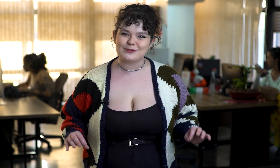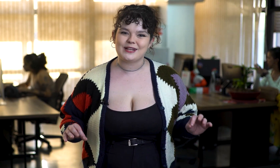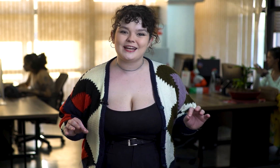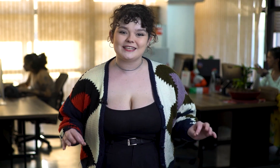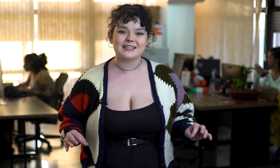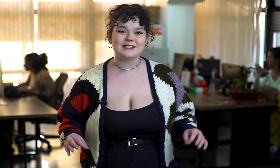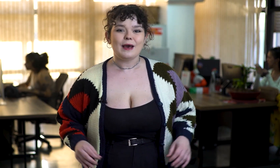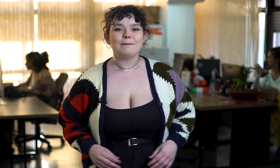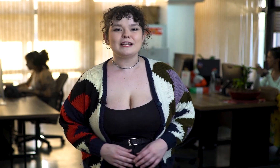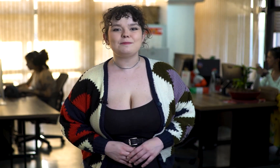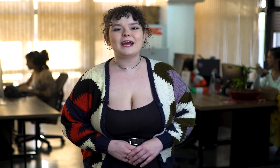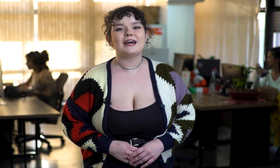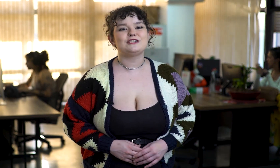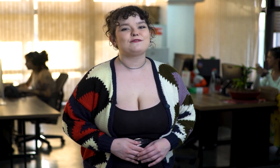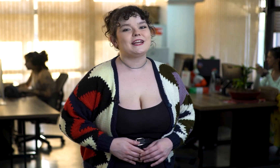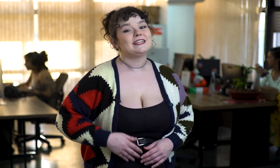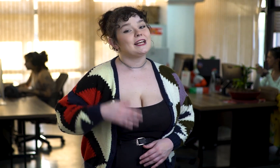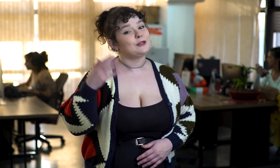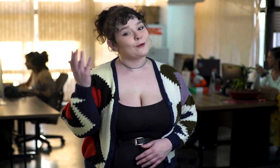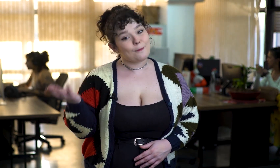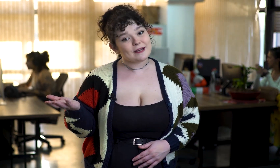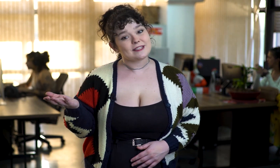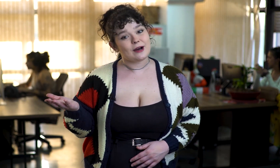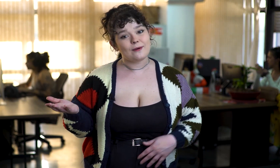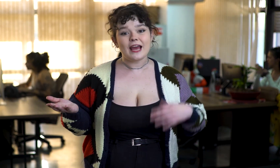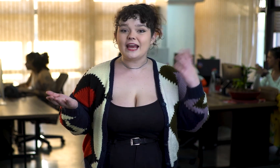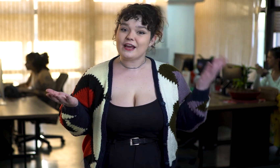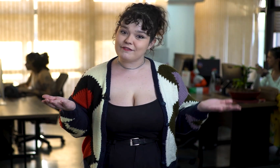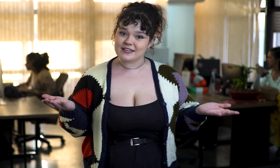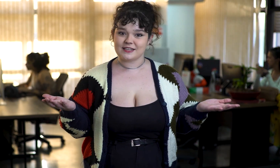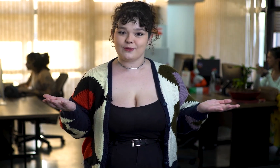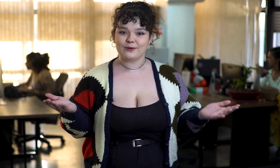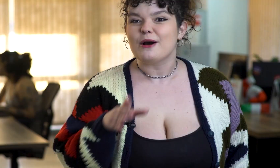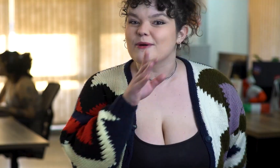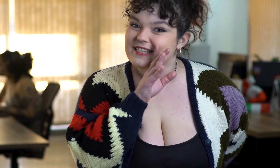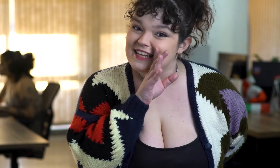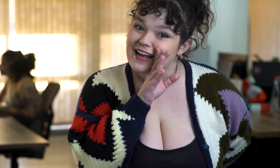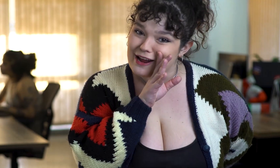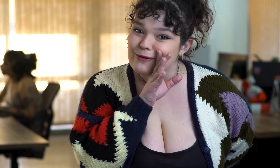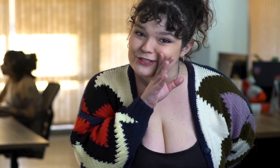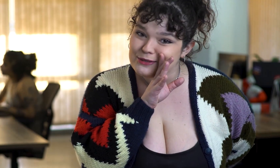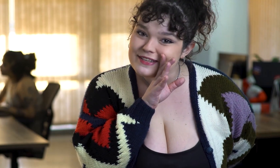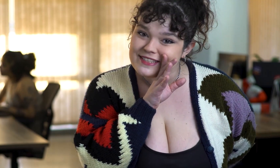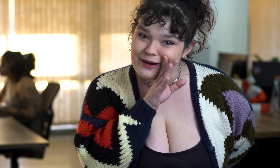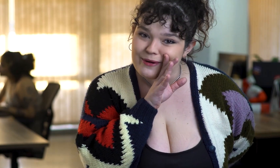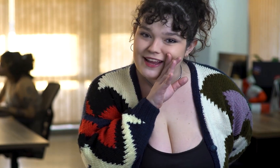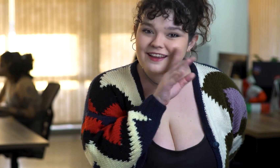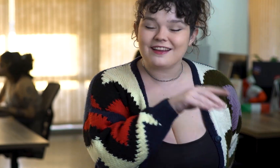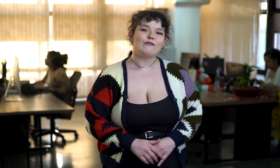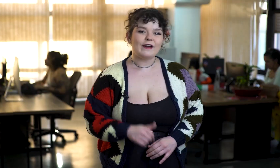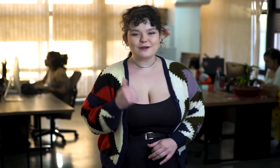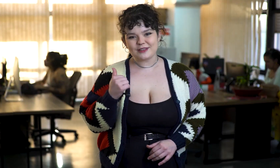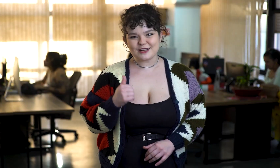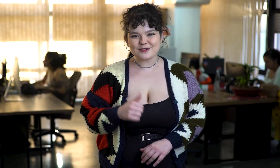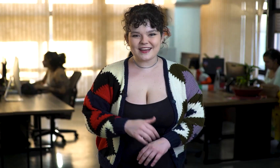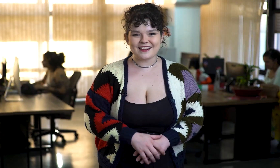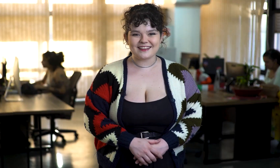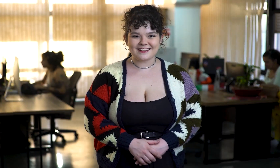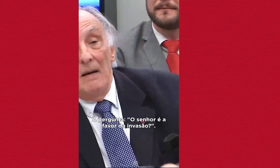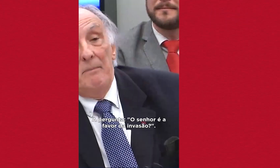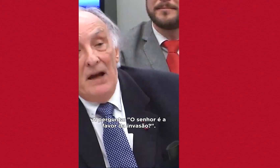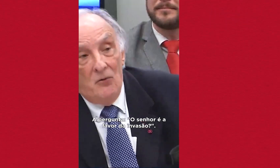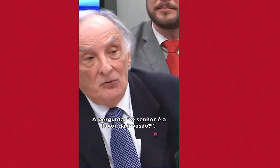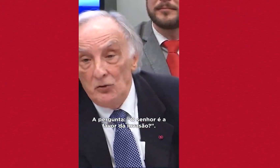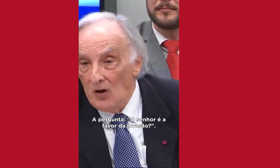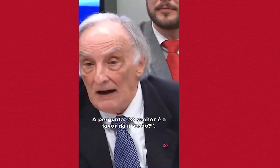aula para os bolsonaristas para explicar a diferença entre ocupação e invasão. Coisa que tá na Constituição, hein? Confere um trecho